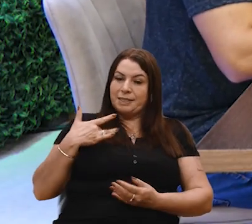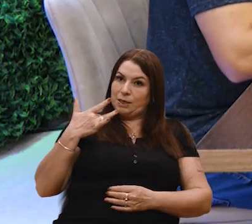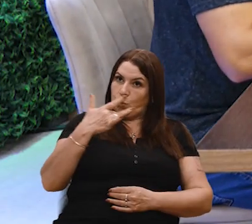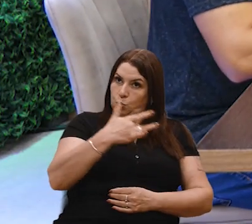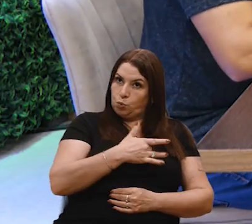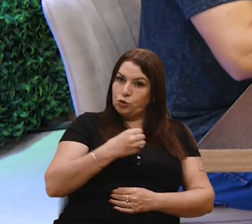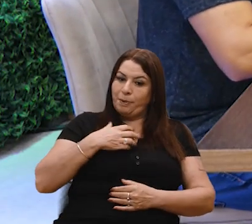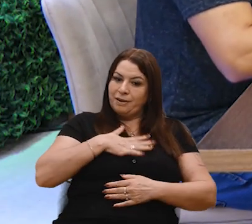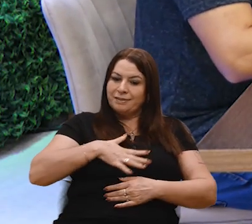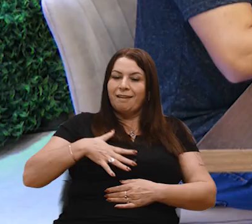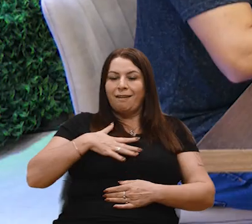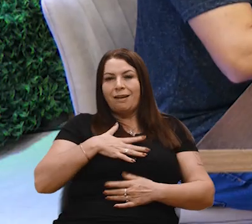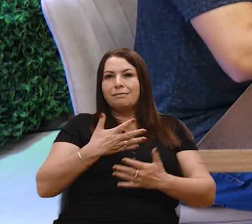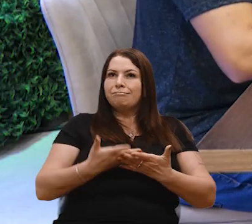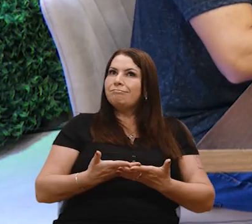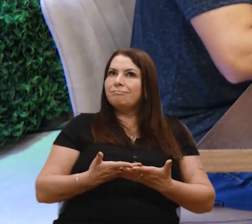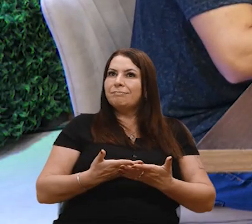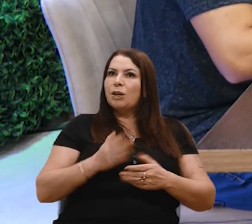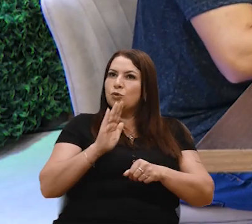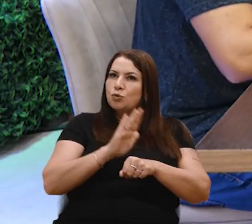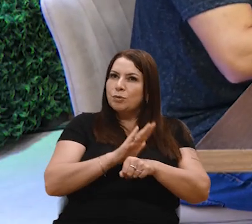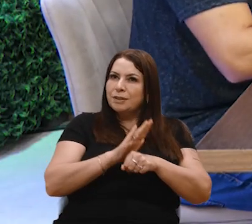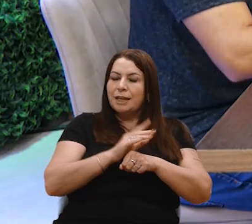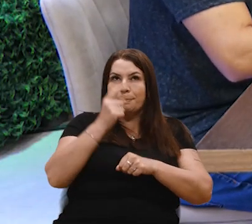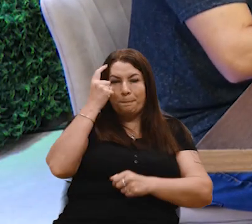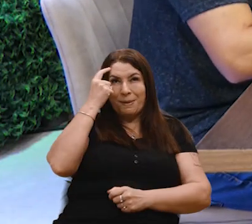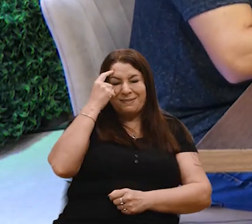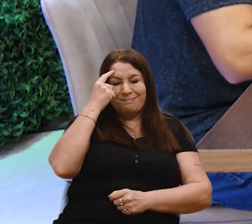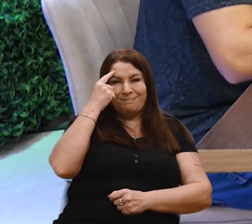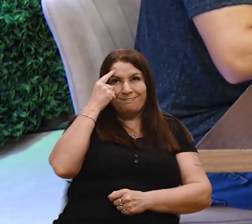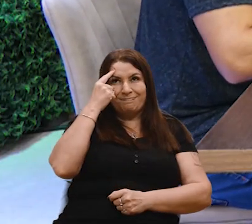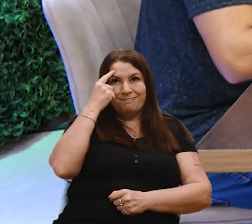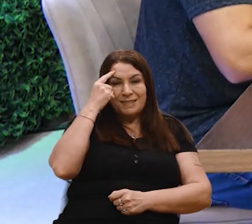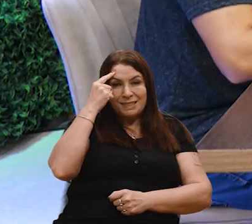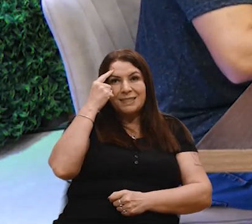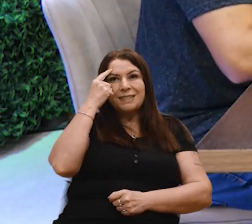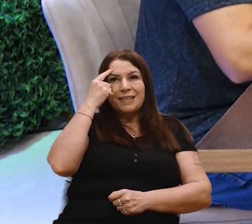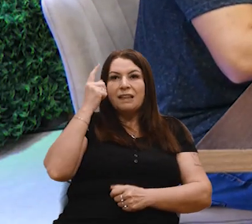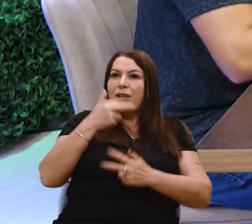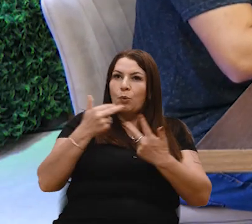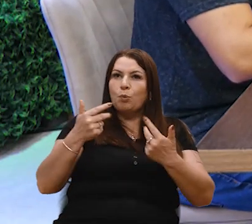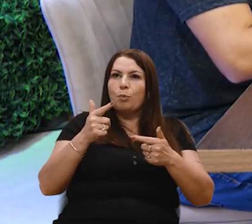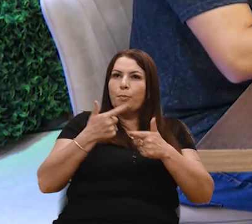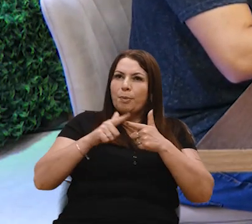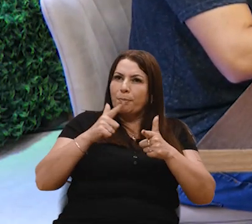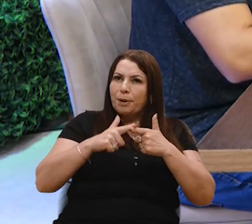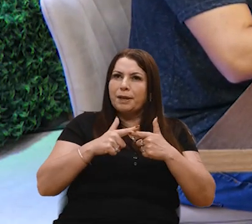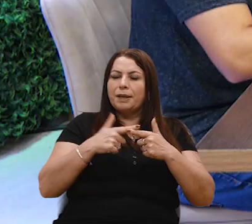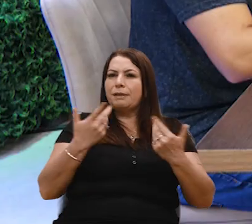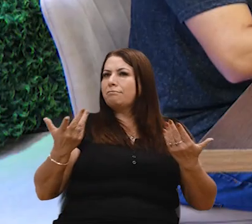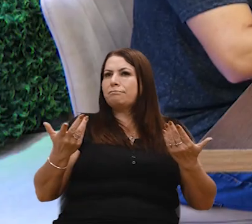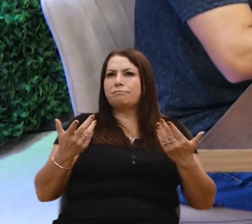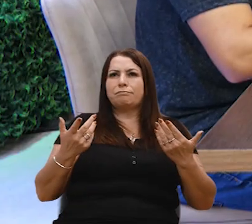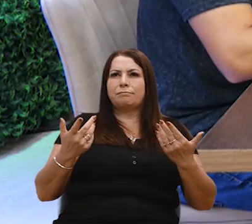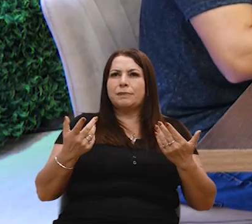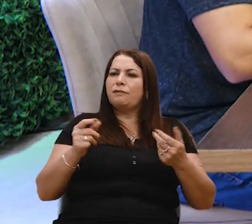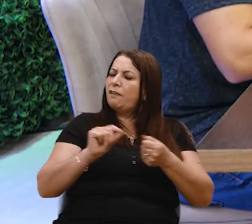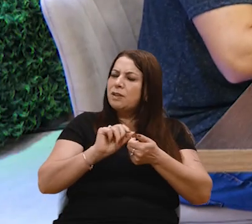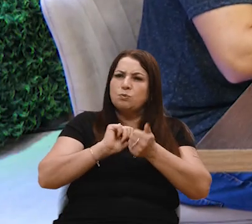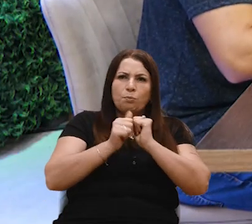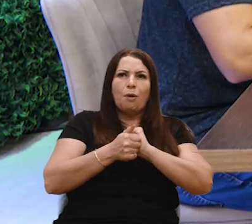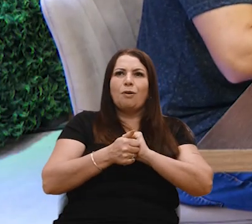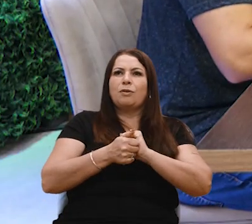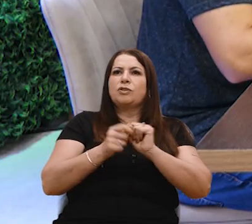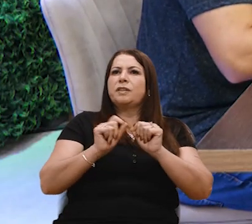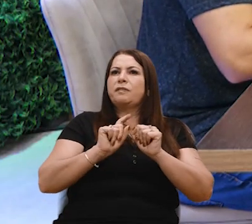Olha, acho que é saúde, é bem-estar. Ajuda muito mentalmente também, né? Às vezes a gente tem algum problema, alguma coisa.